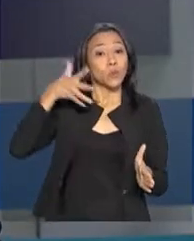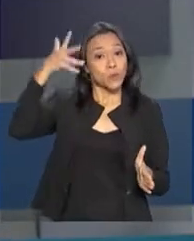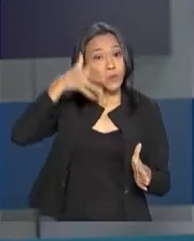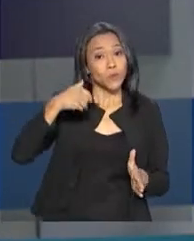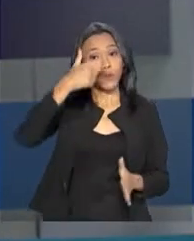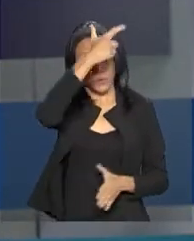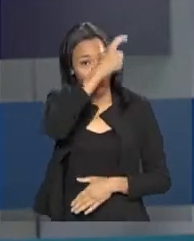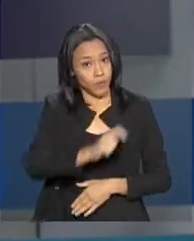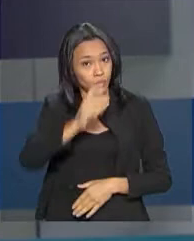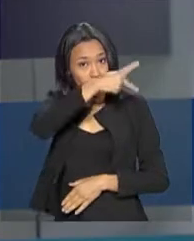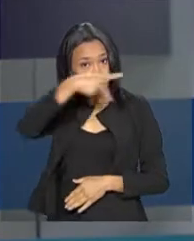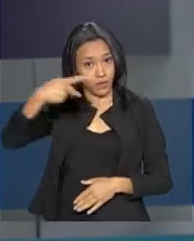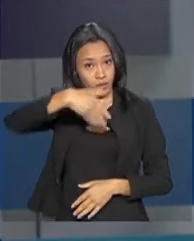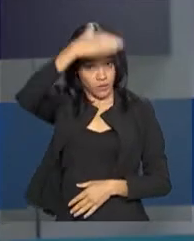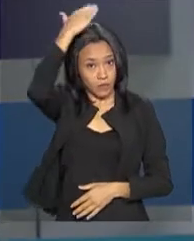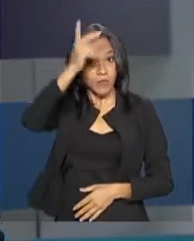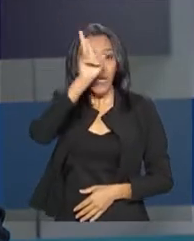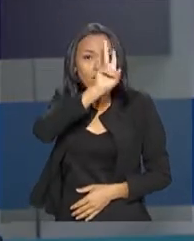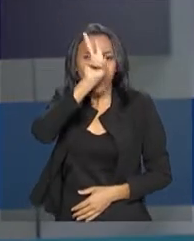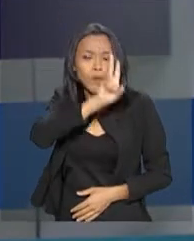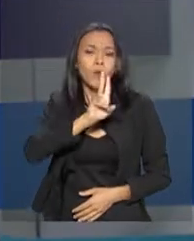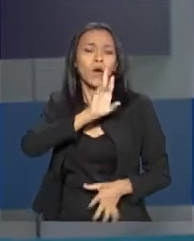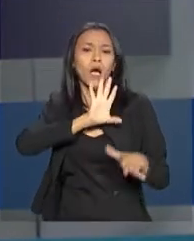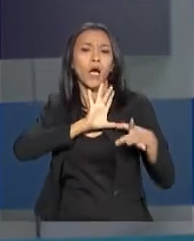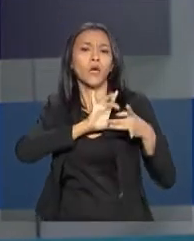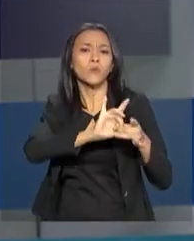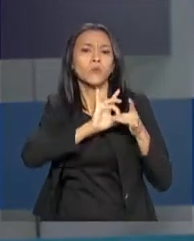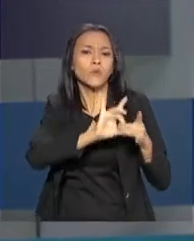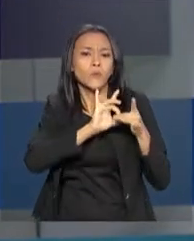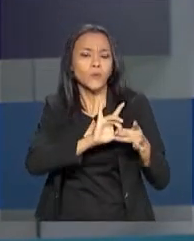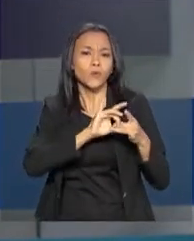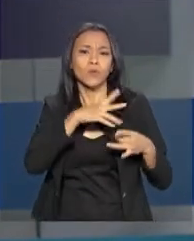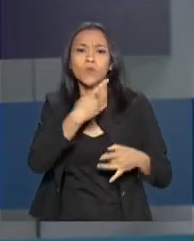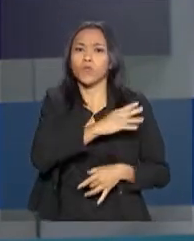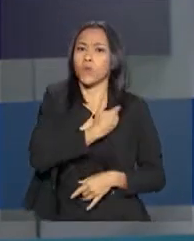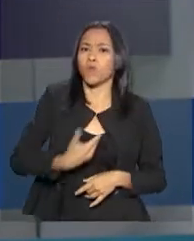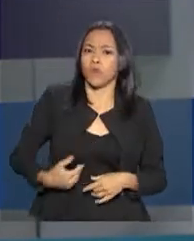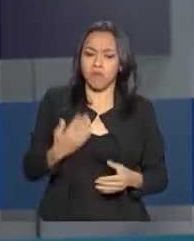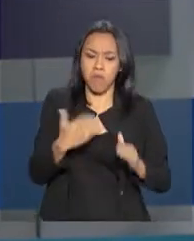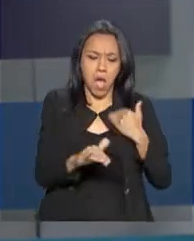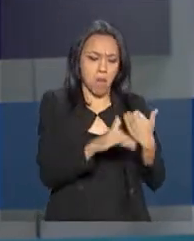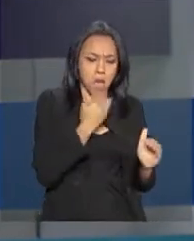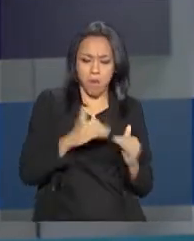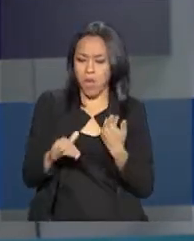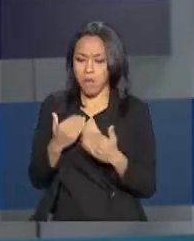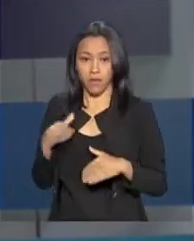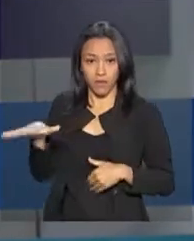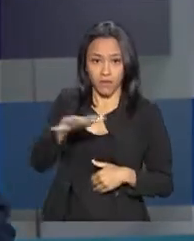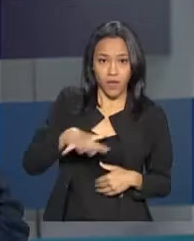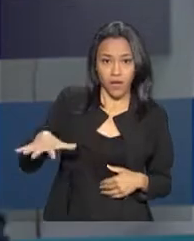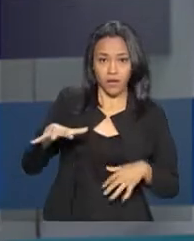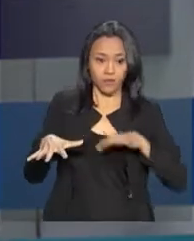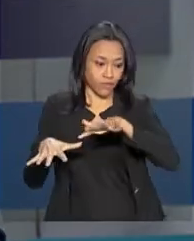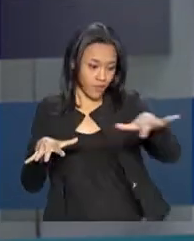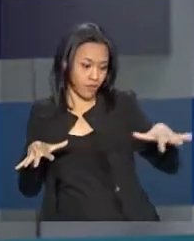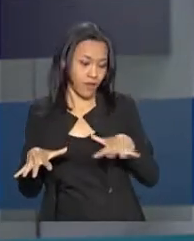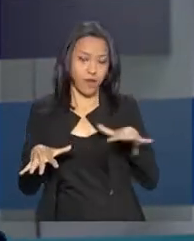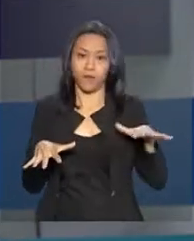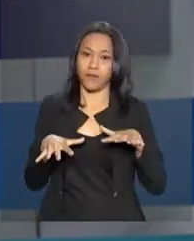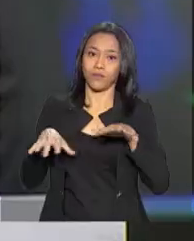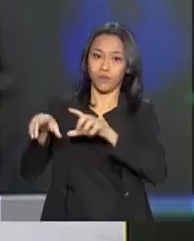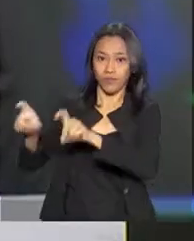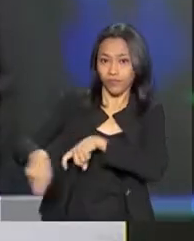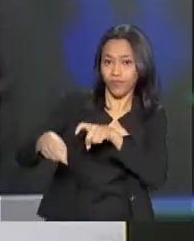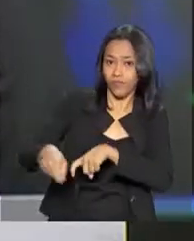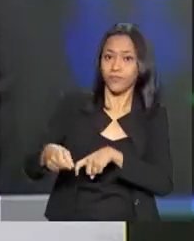michel temer lembrou a grande união de seu governo onde não houve divergência entre agronegócio entre o ministério do meio ambiente